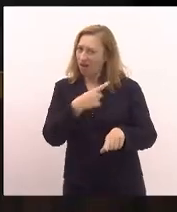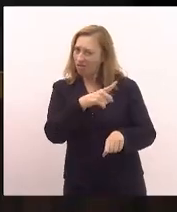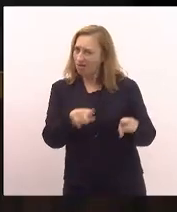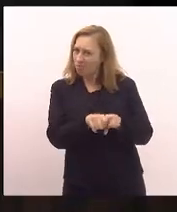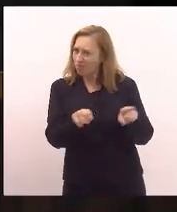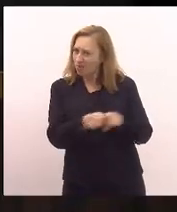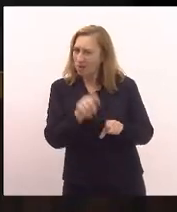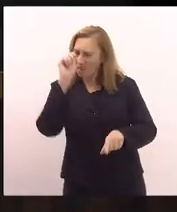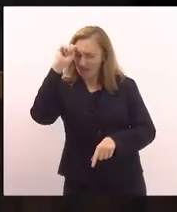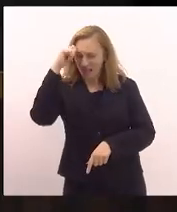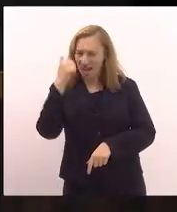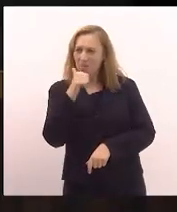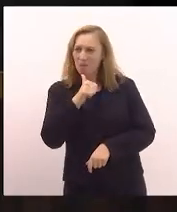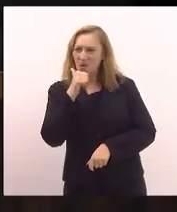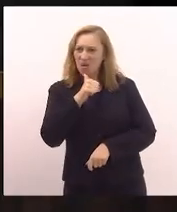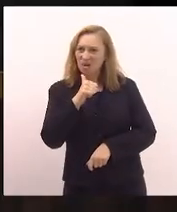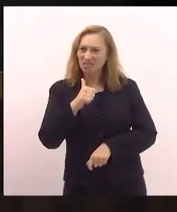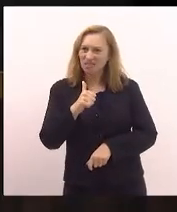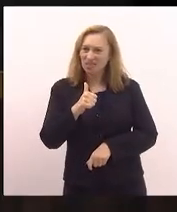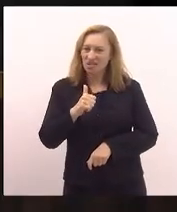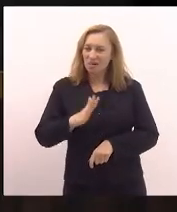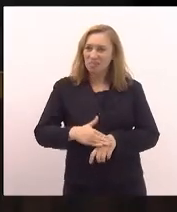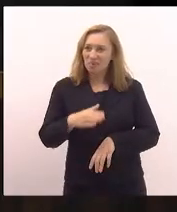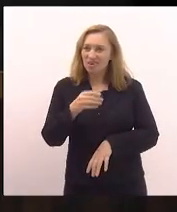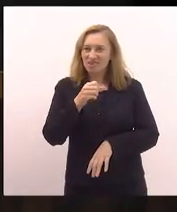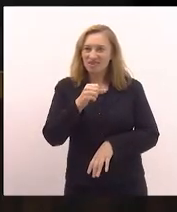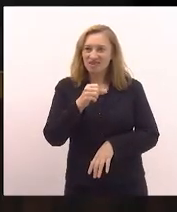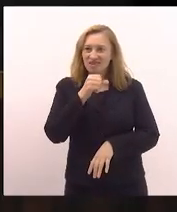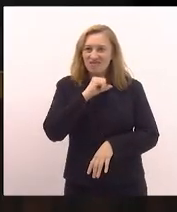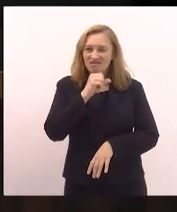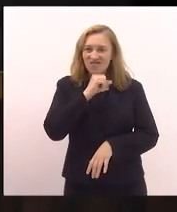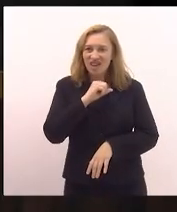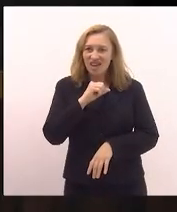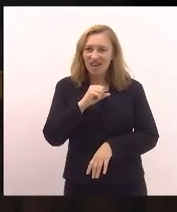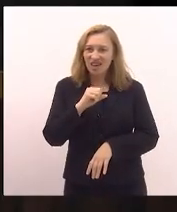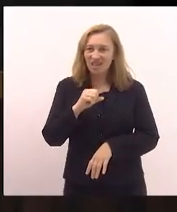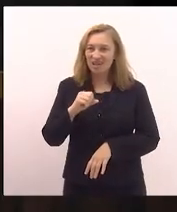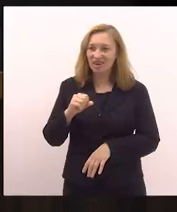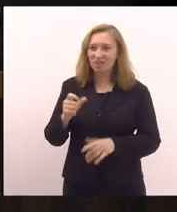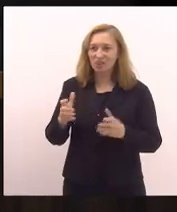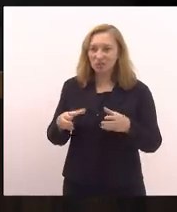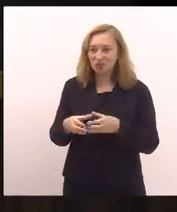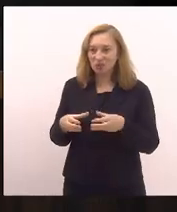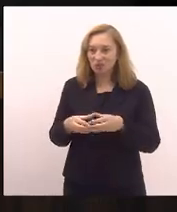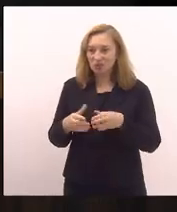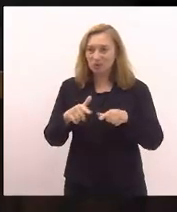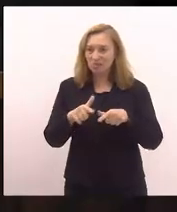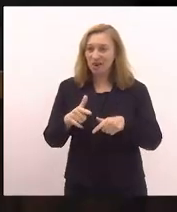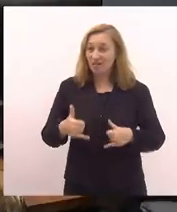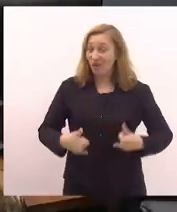mulher negra, uma das mais antigas da corporação, muito me orgulha.